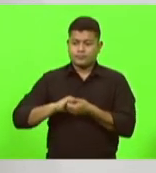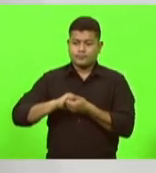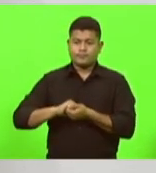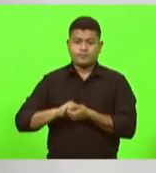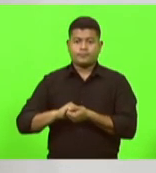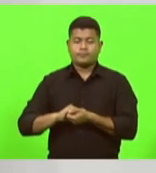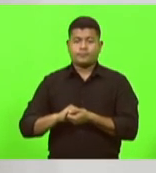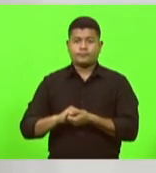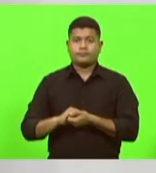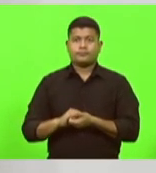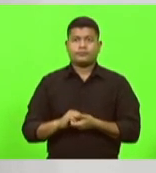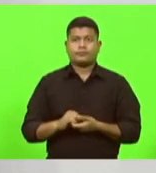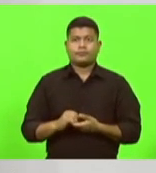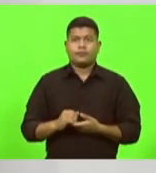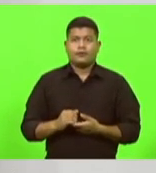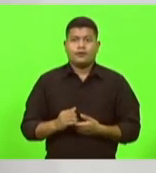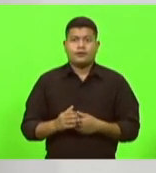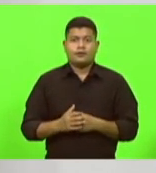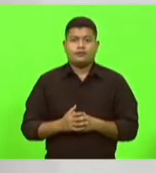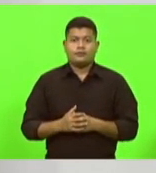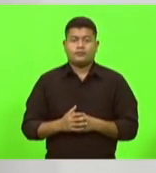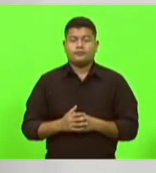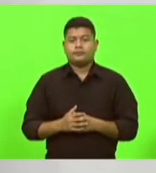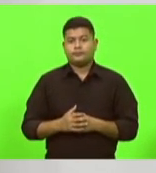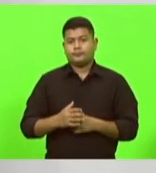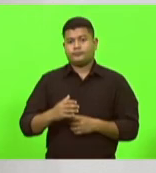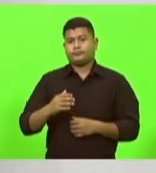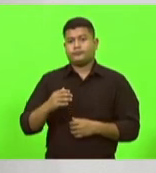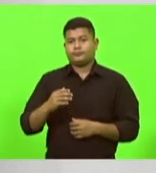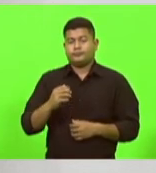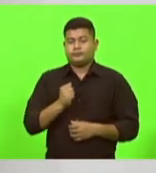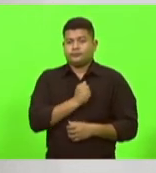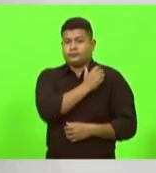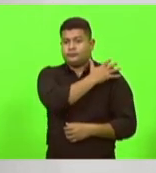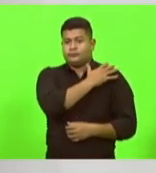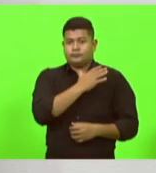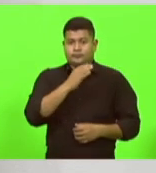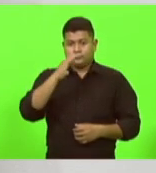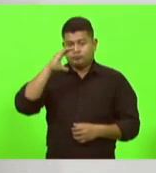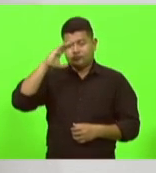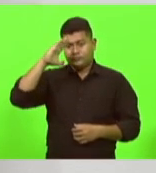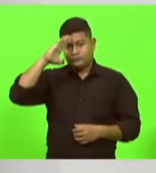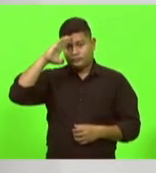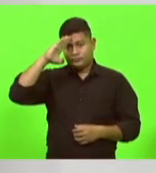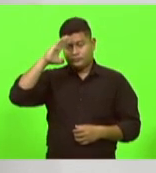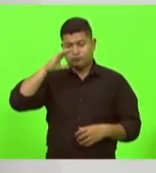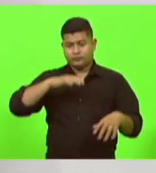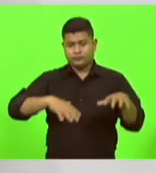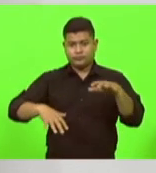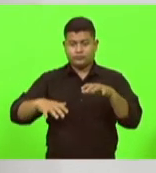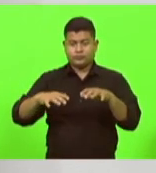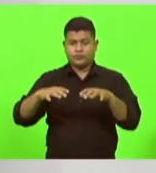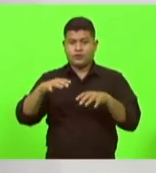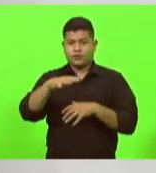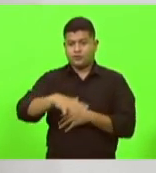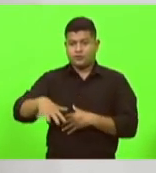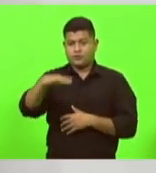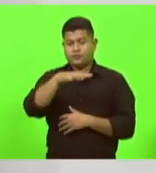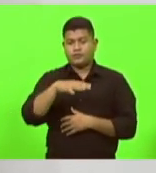o excelentíssimo senhor Coronel Comandante-Geral da Polícia Militar de Santa Catarina, Marcelo